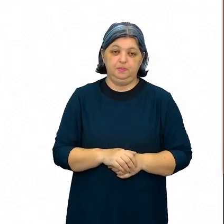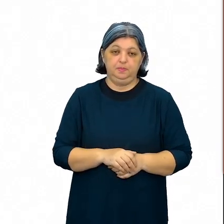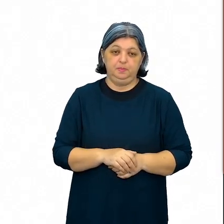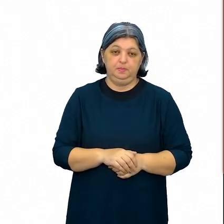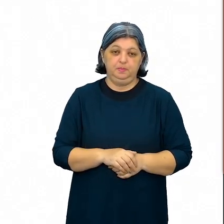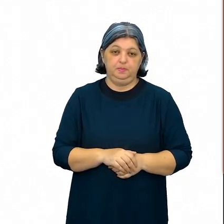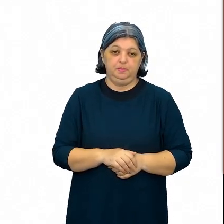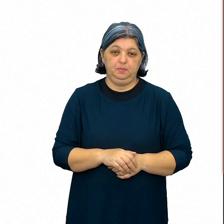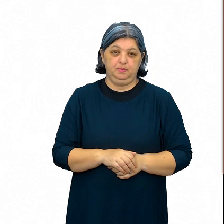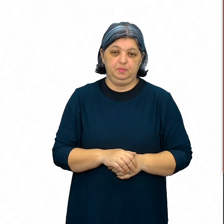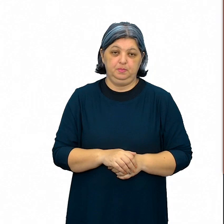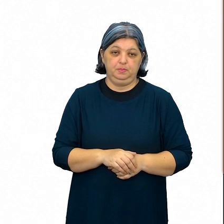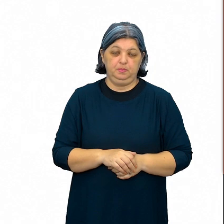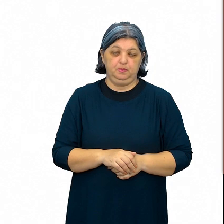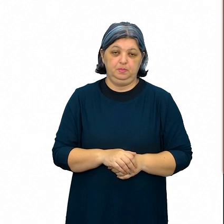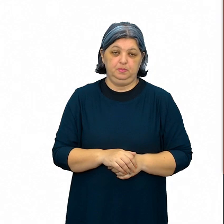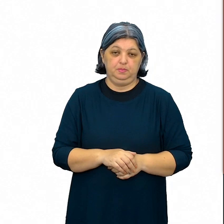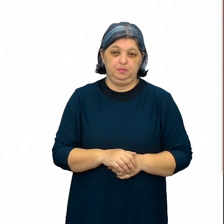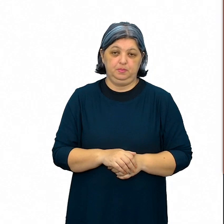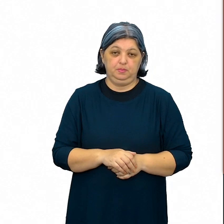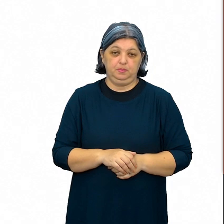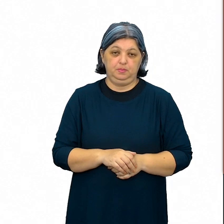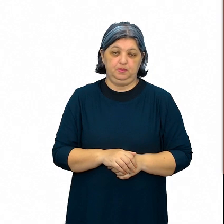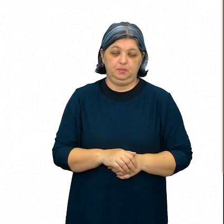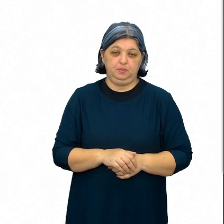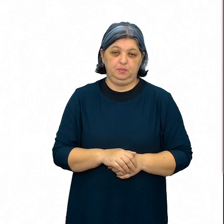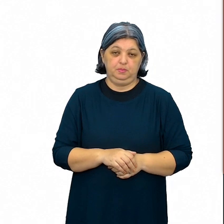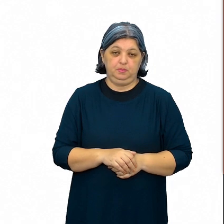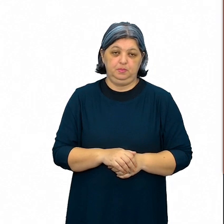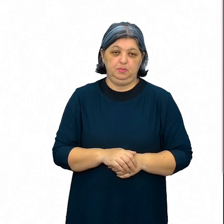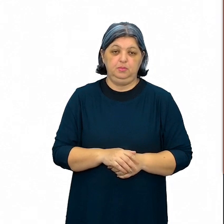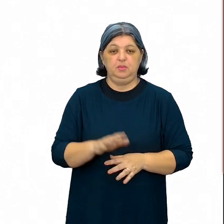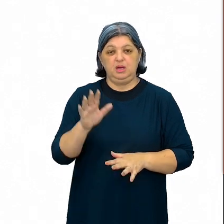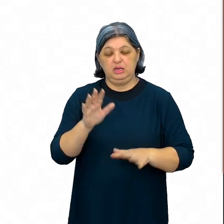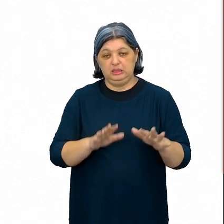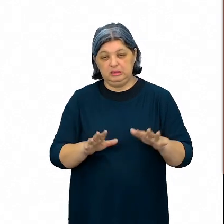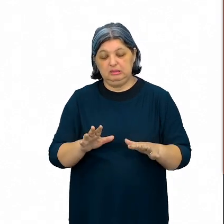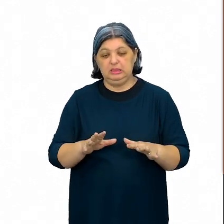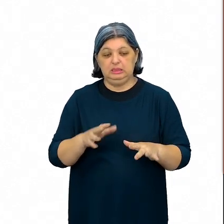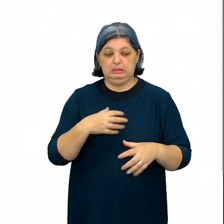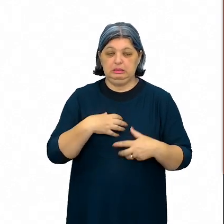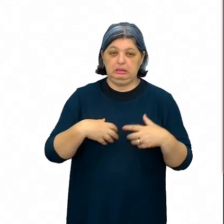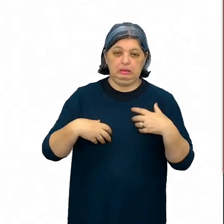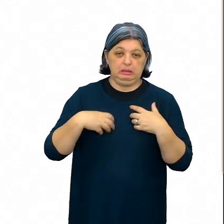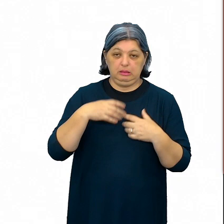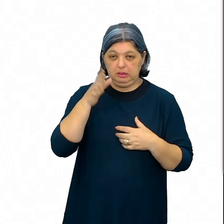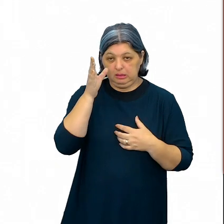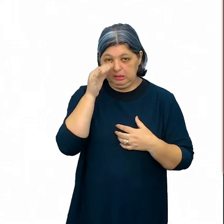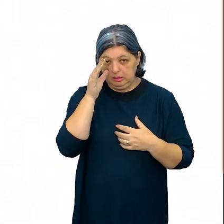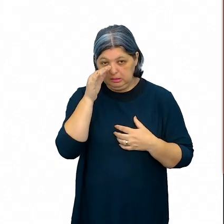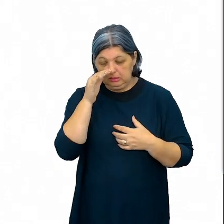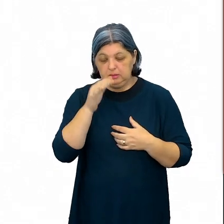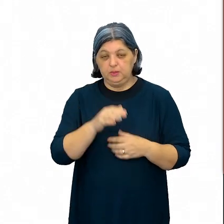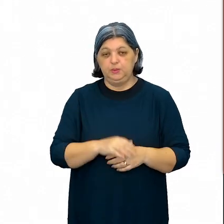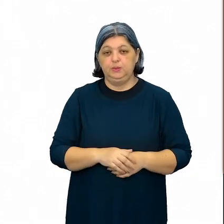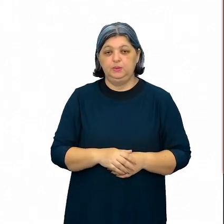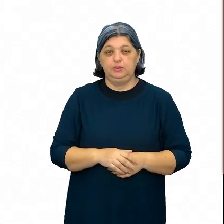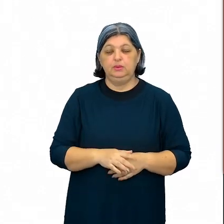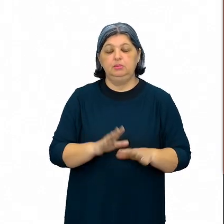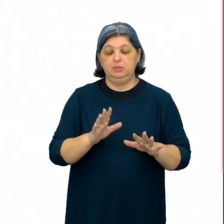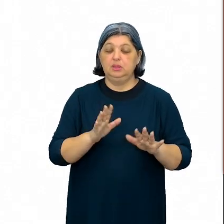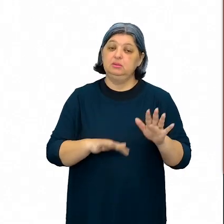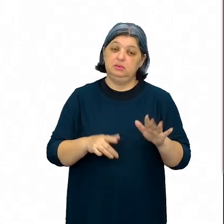essa esse esse esse esse entre "mal-estar né mais que nos Tira aí dá